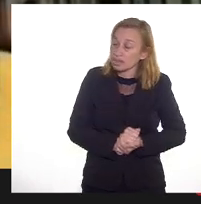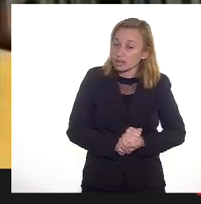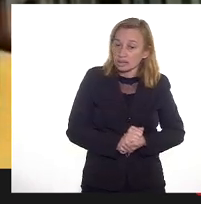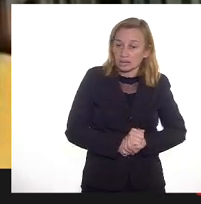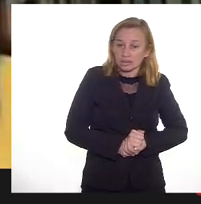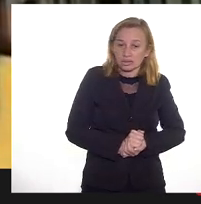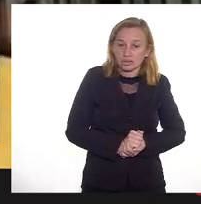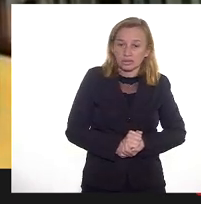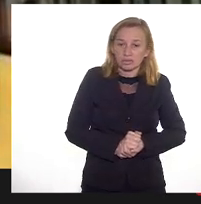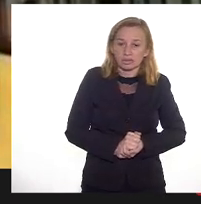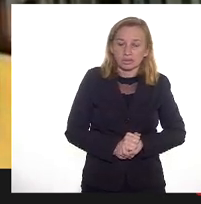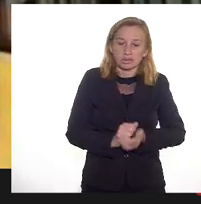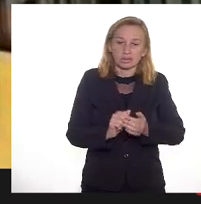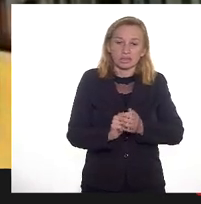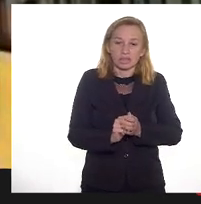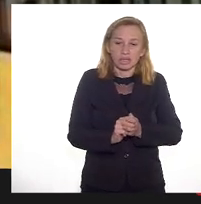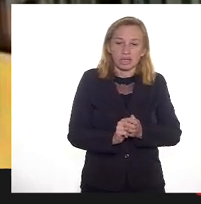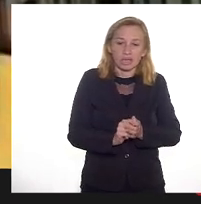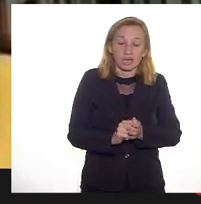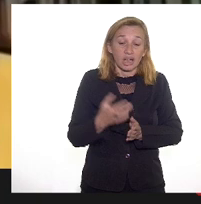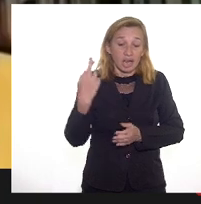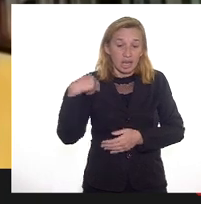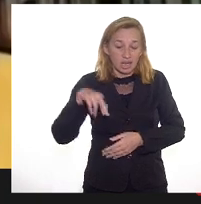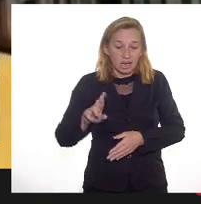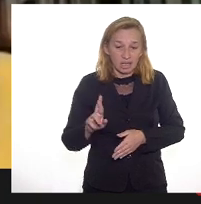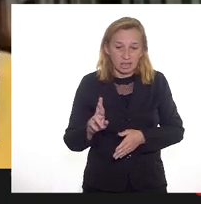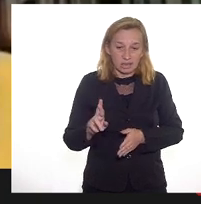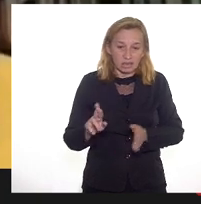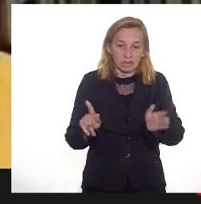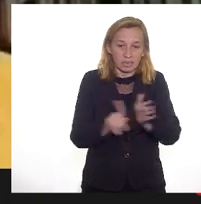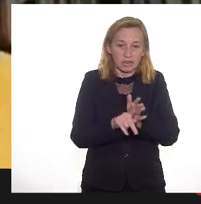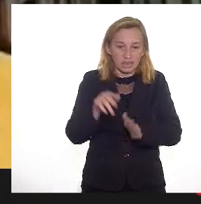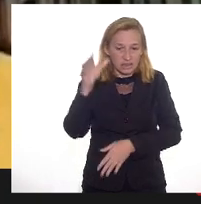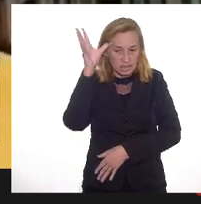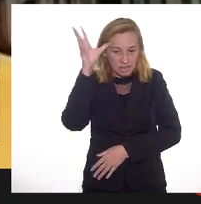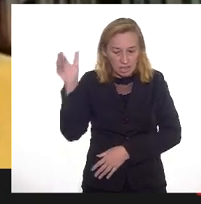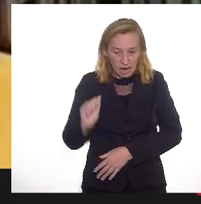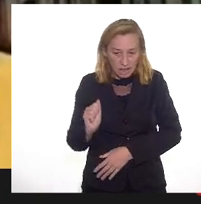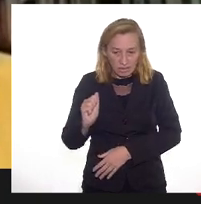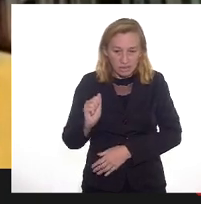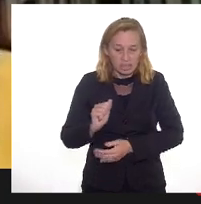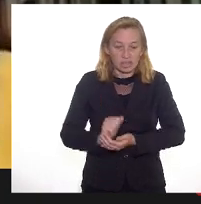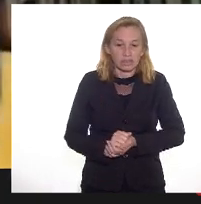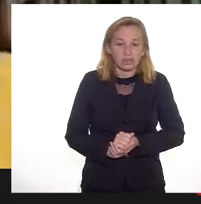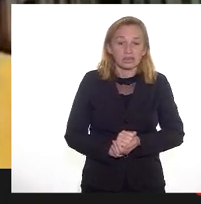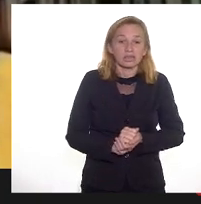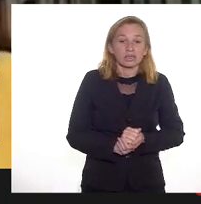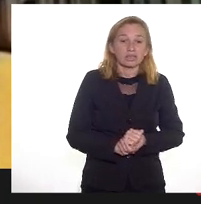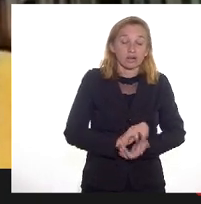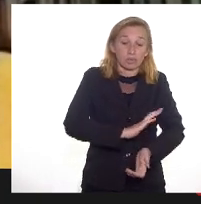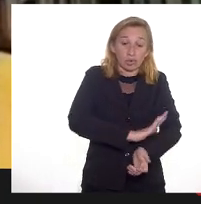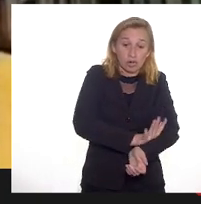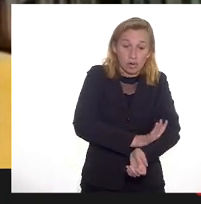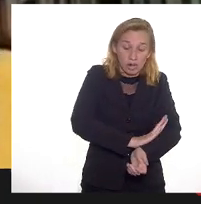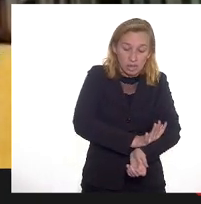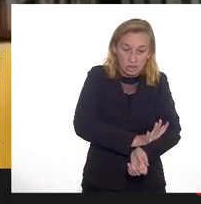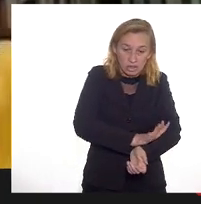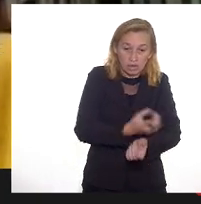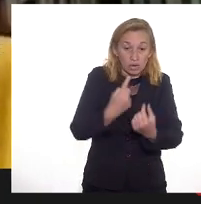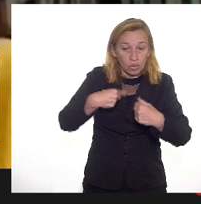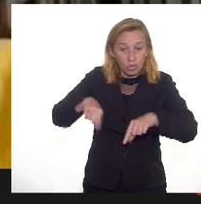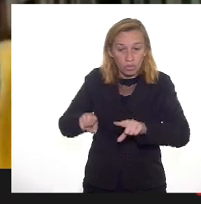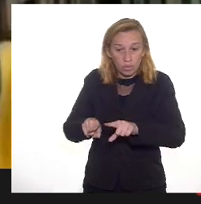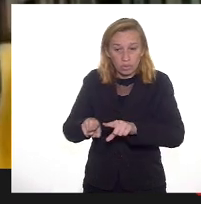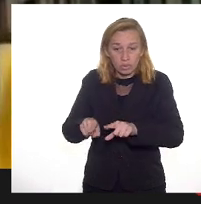eram religiões vindas da África. Então, que o racismo contra a